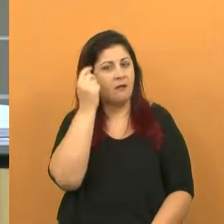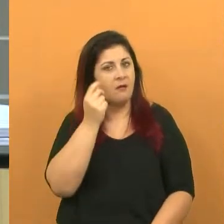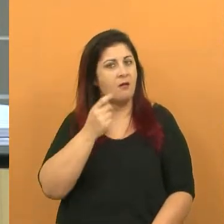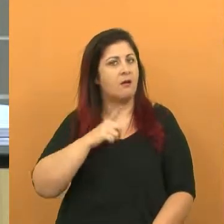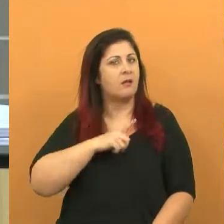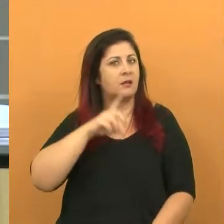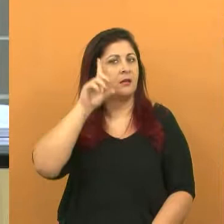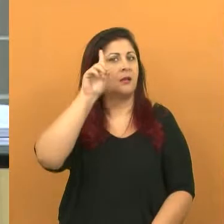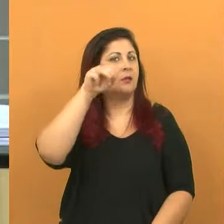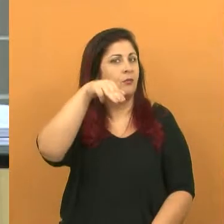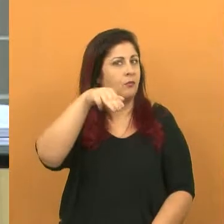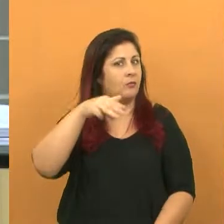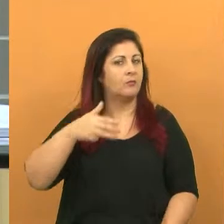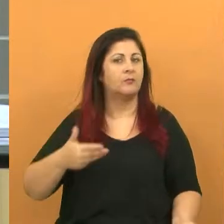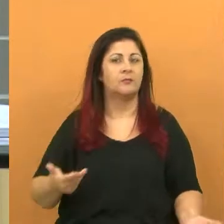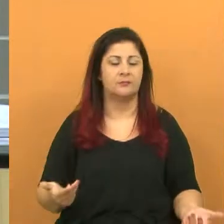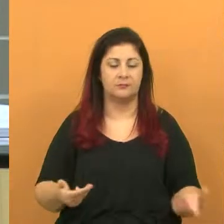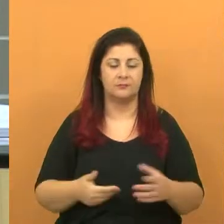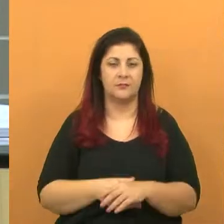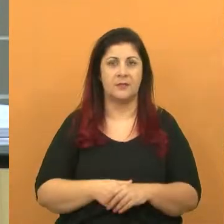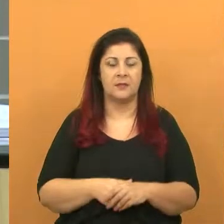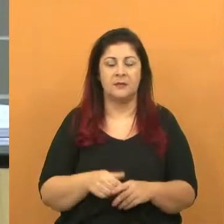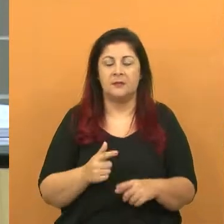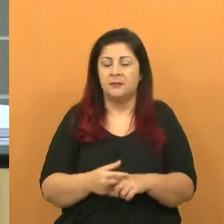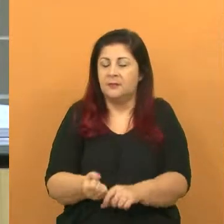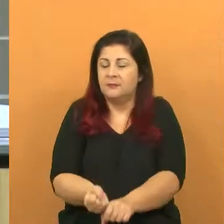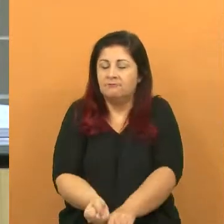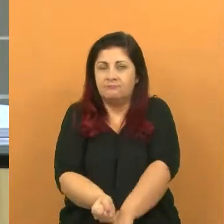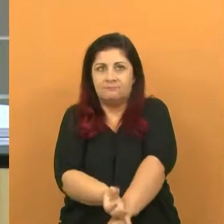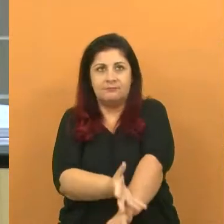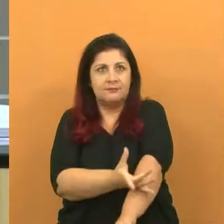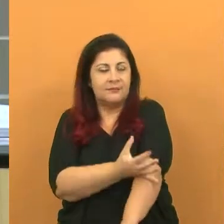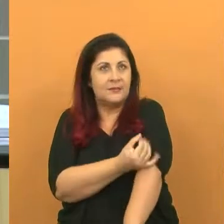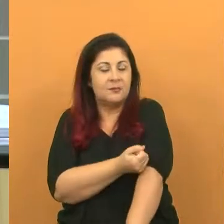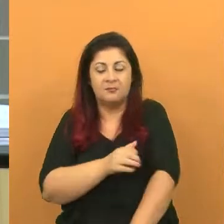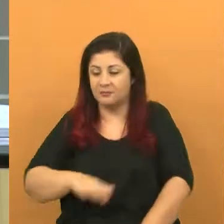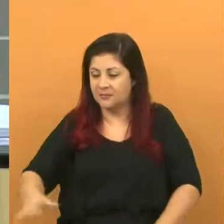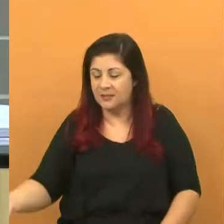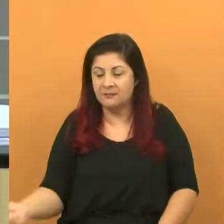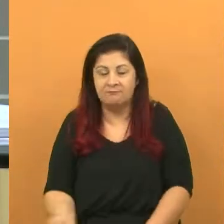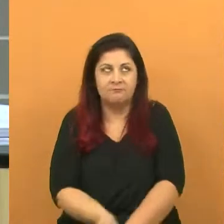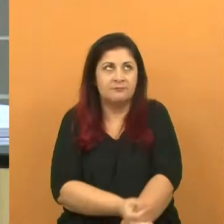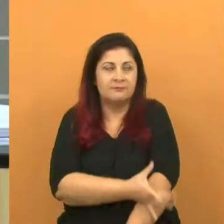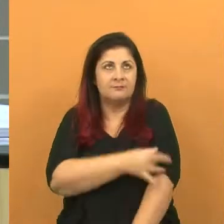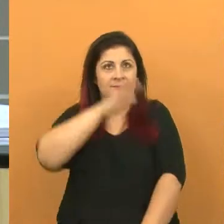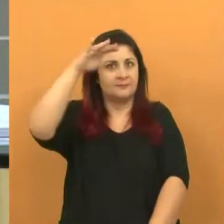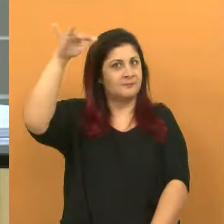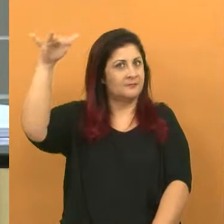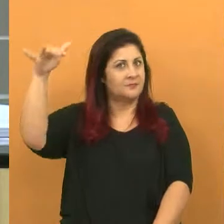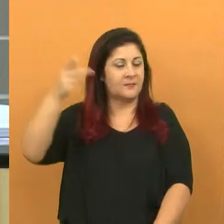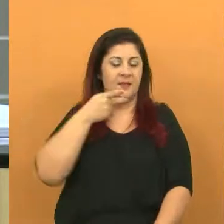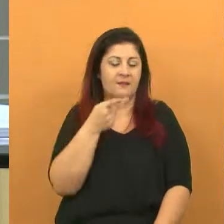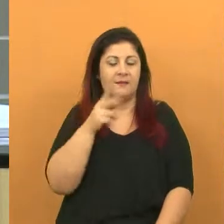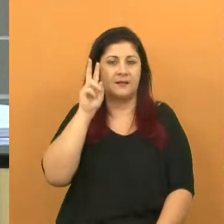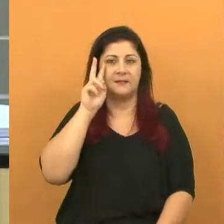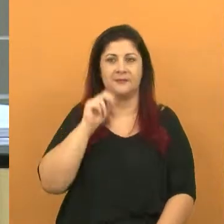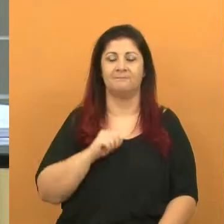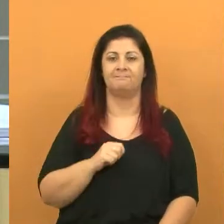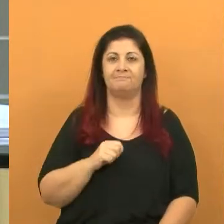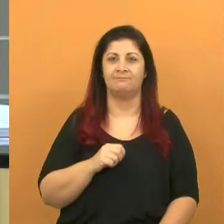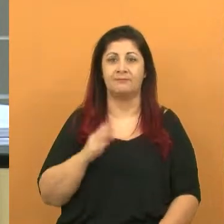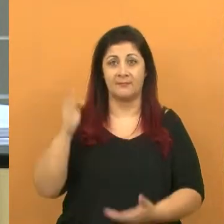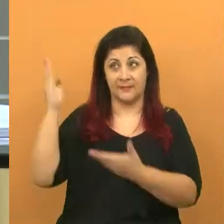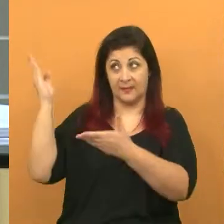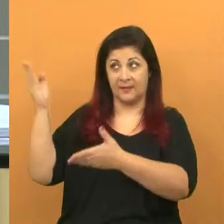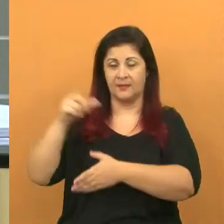dom ao longo do tempo e emocionam as crianças, emocionam até os adultos contando as histórias. Eu tenho uma irmã